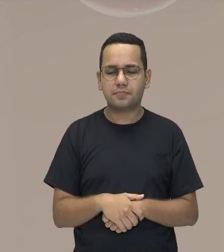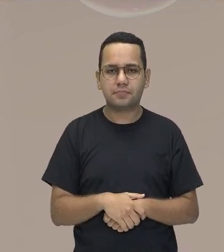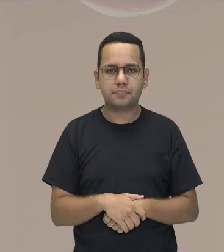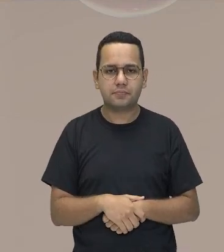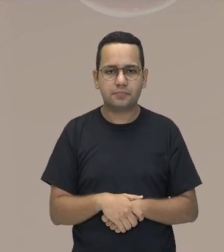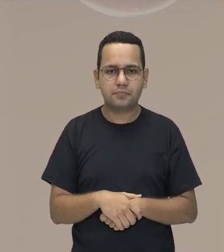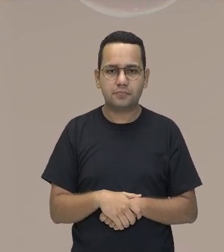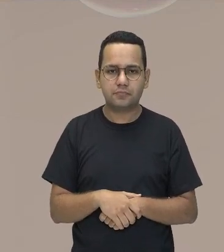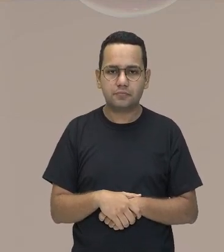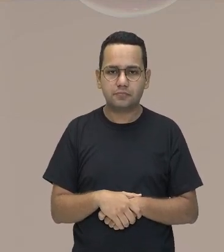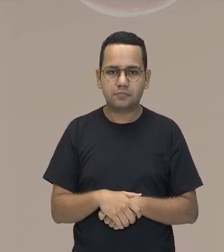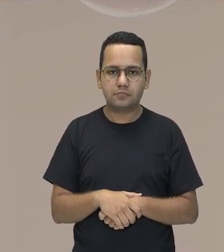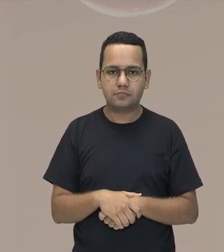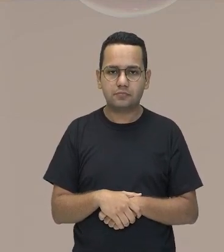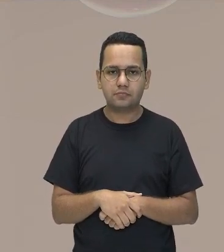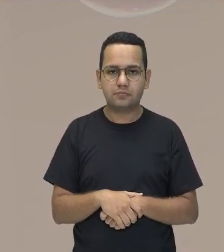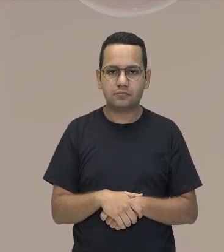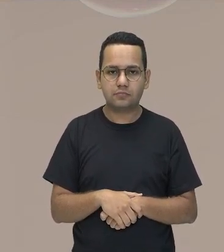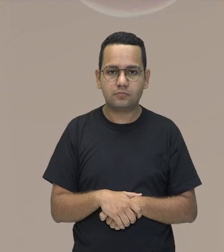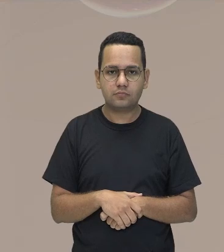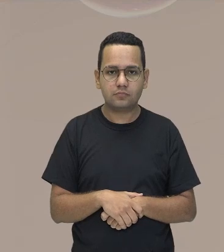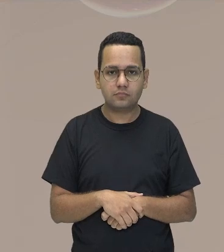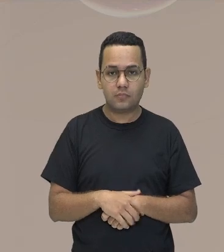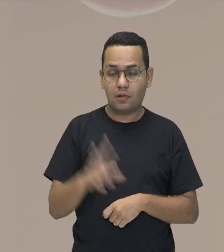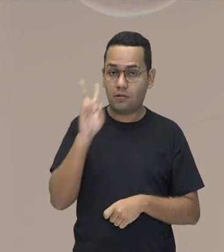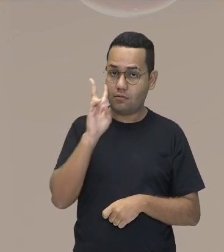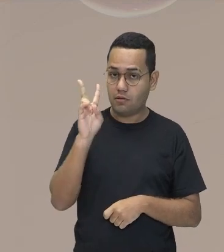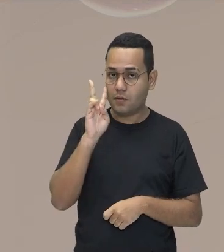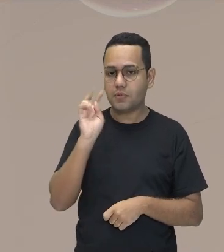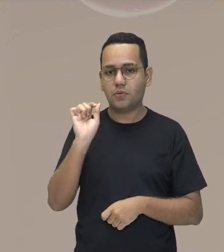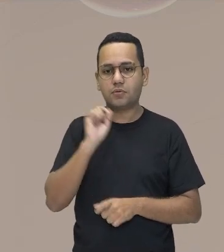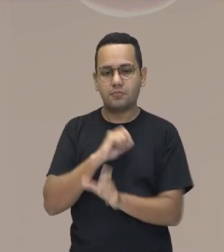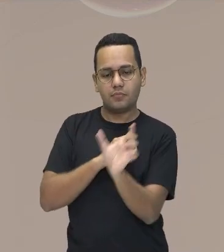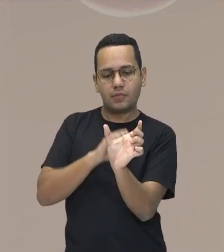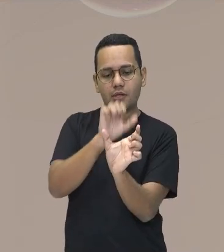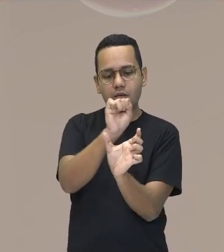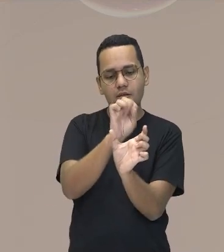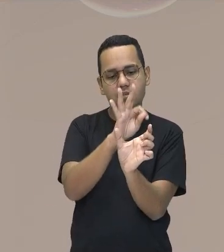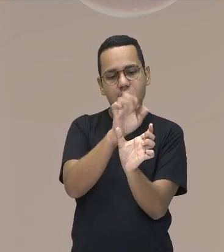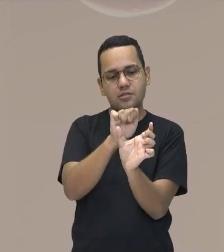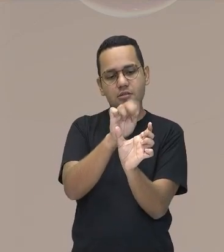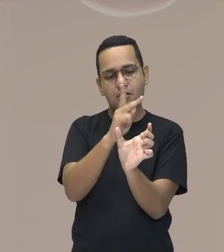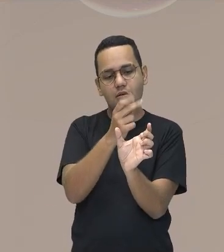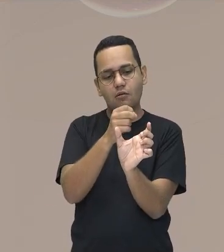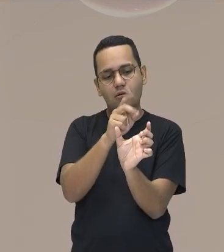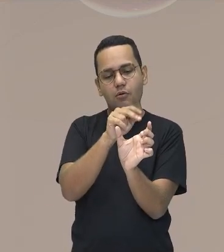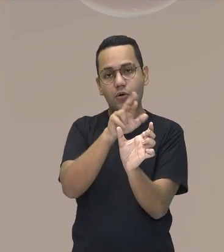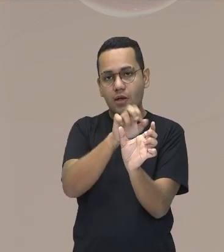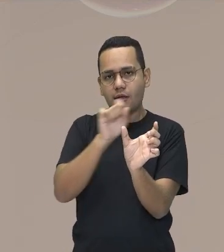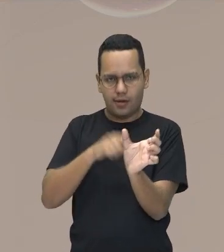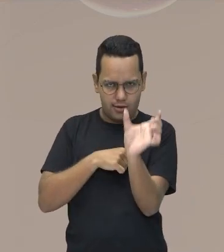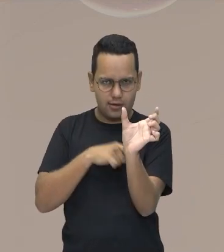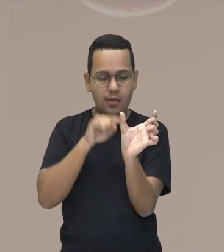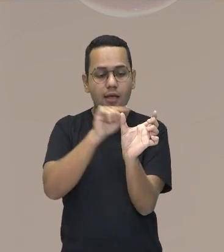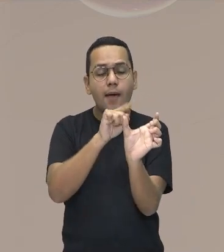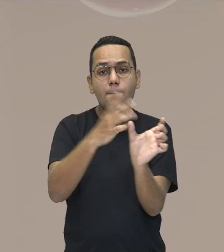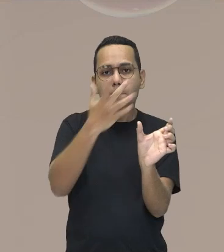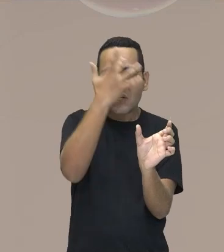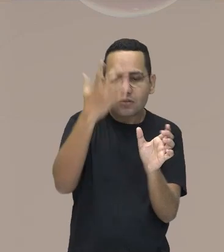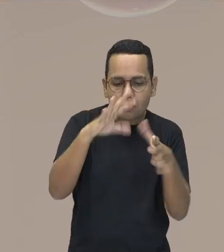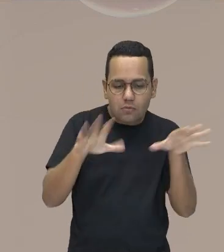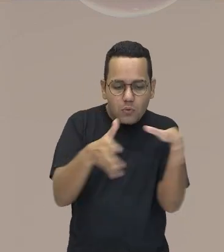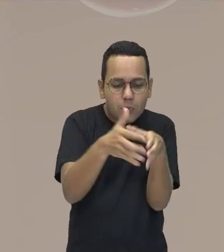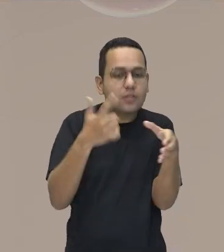ok? Lembrem disso. Stakeholders são as partes interessadas, são as pessoas que ficam interessadas